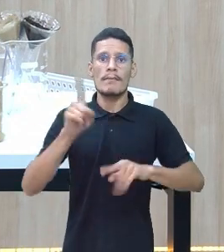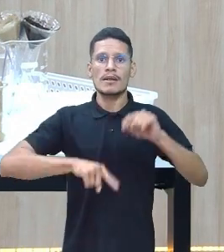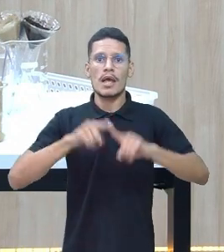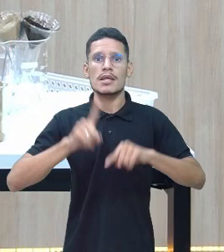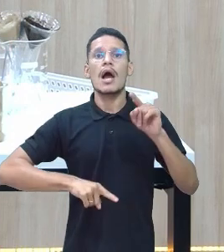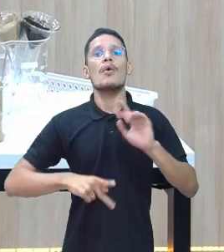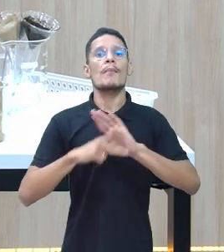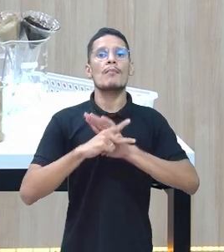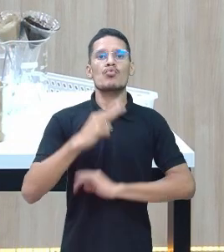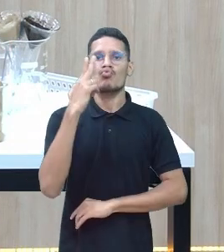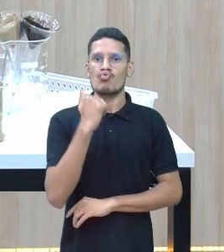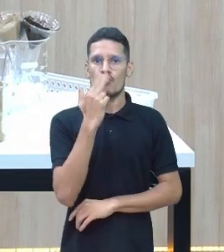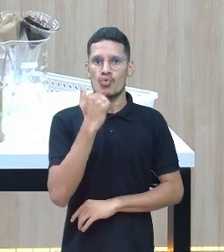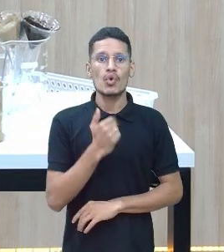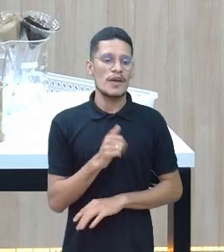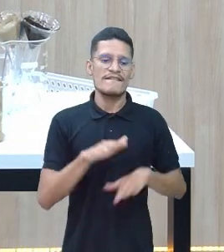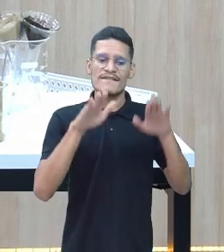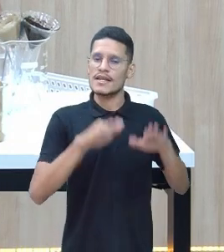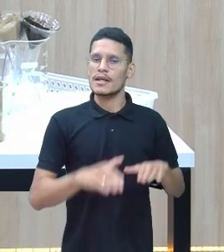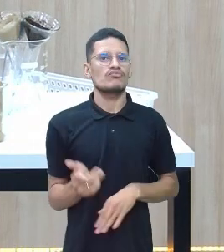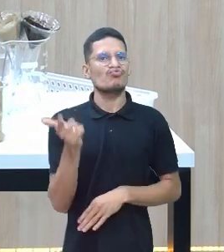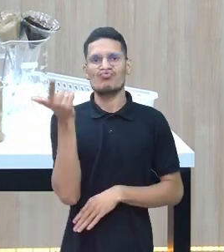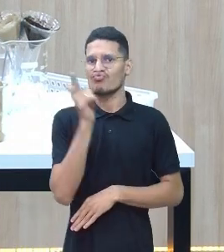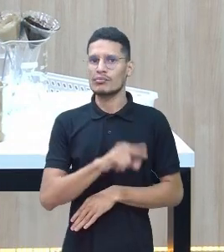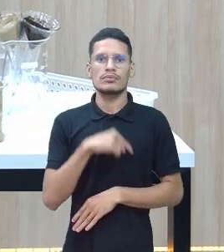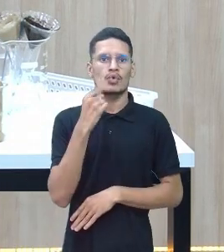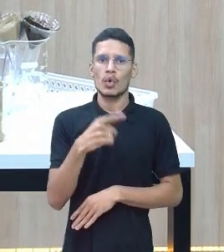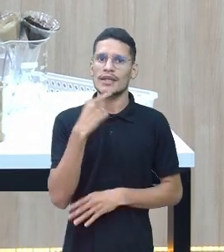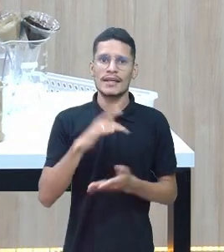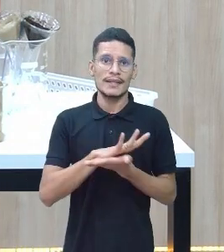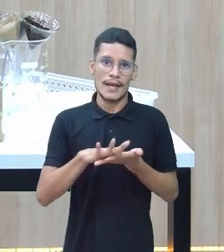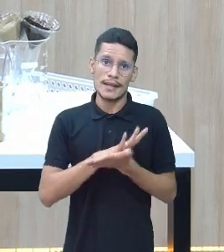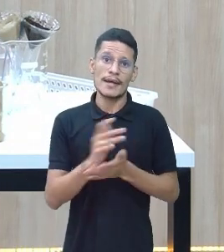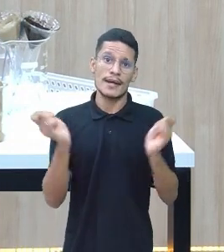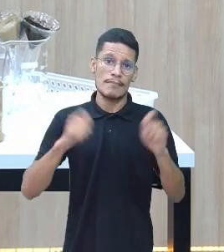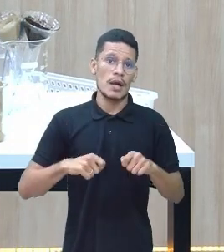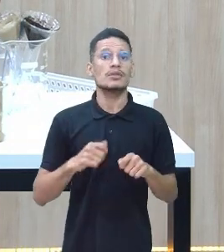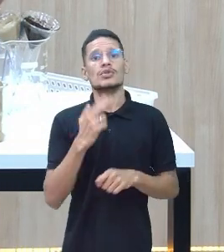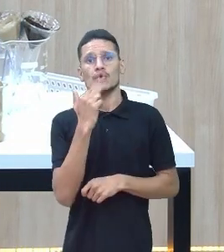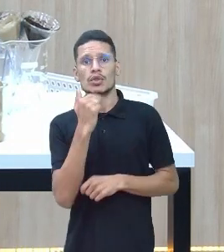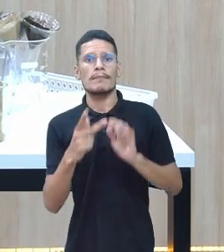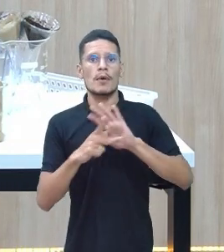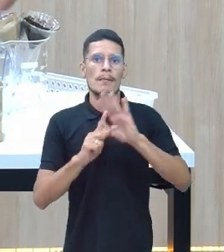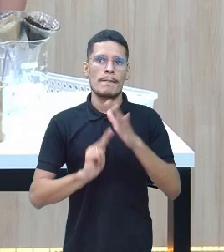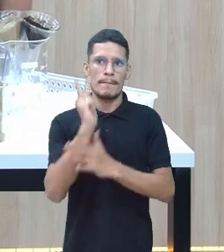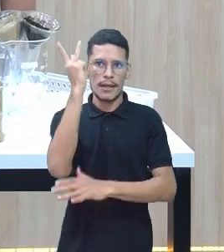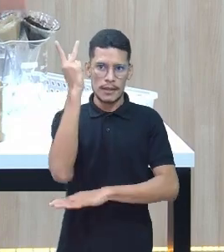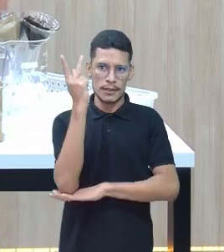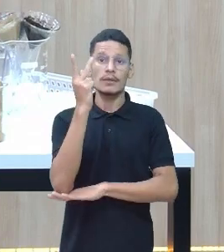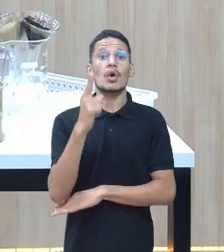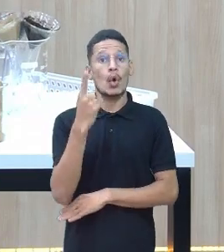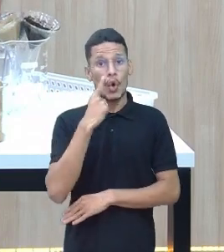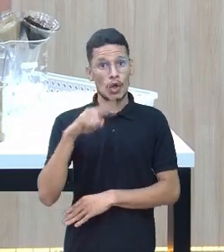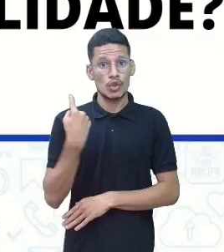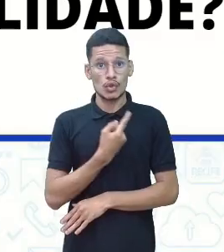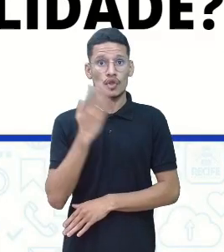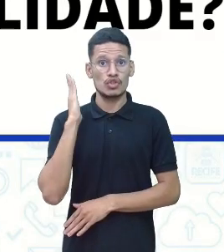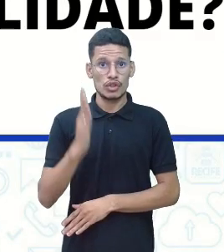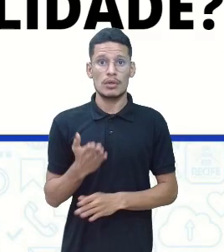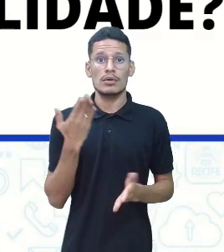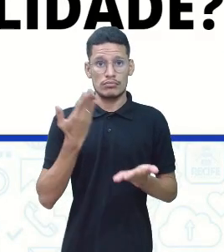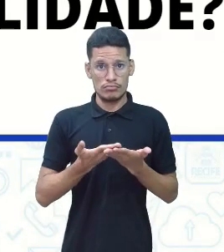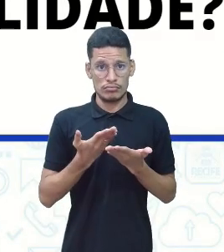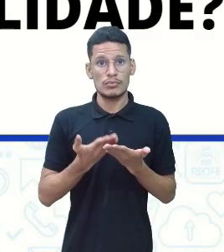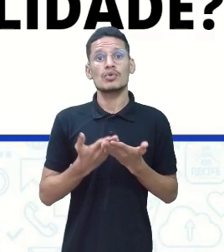os nutrientes em relação aí à nutrição de uma planta. E aí foi o que nós conversamos, ó. Tipos